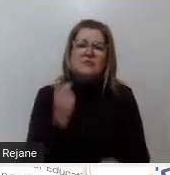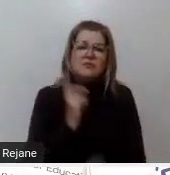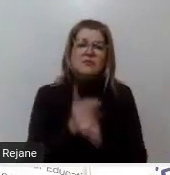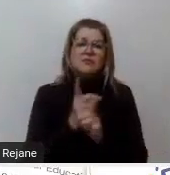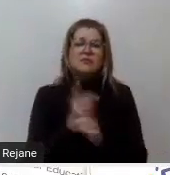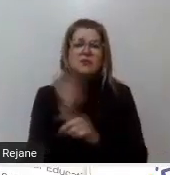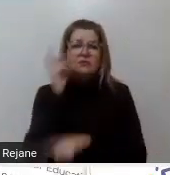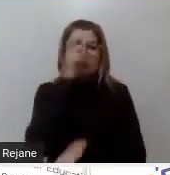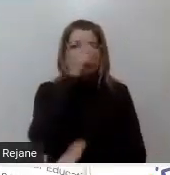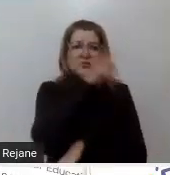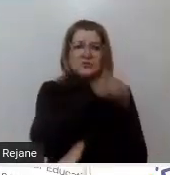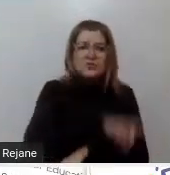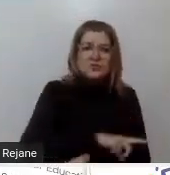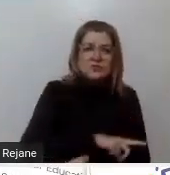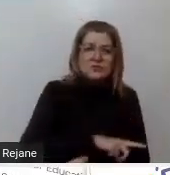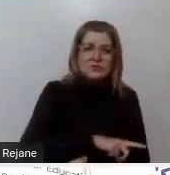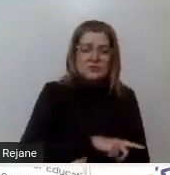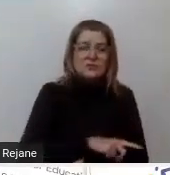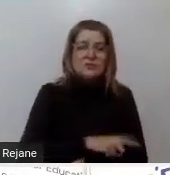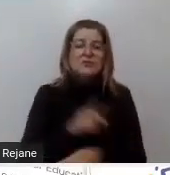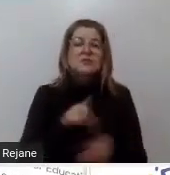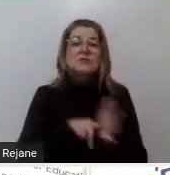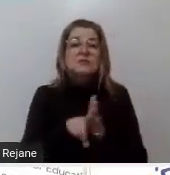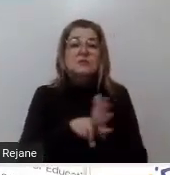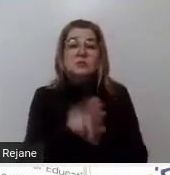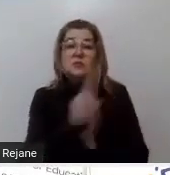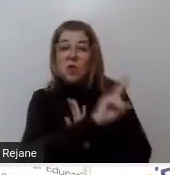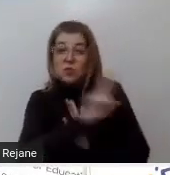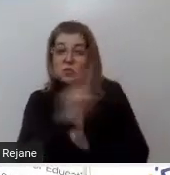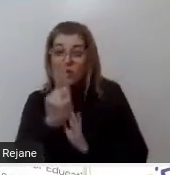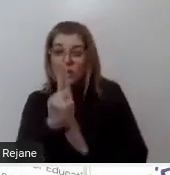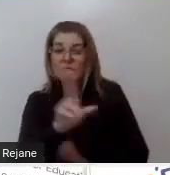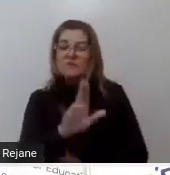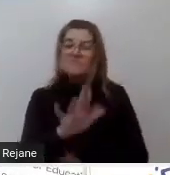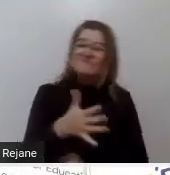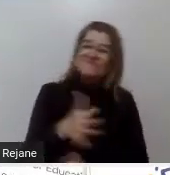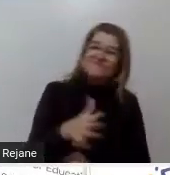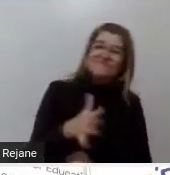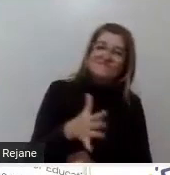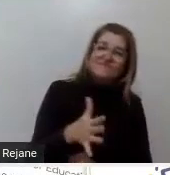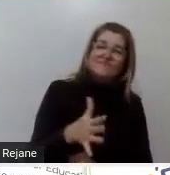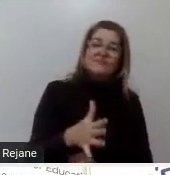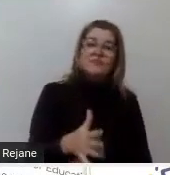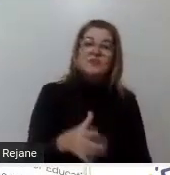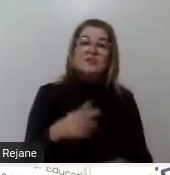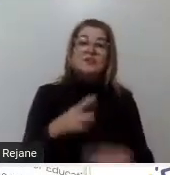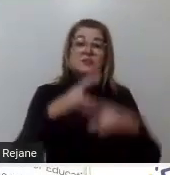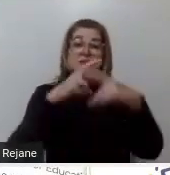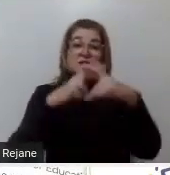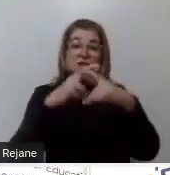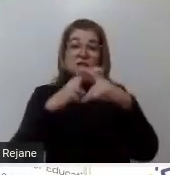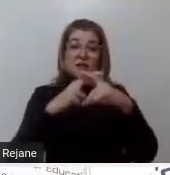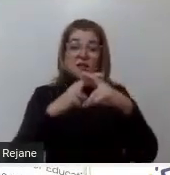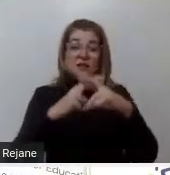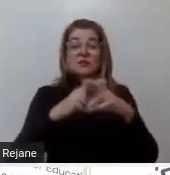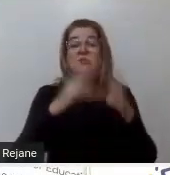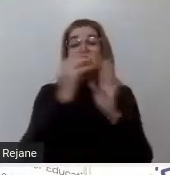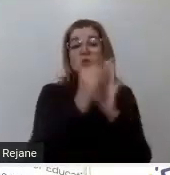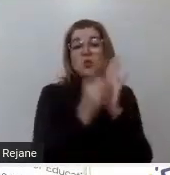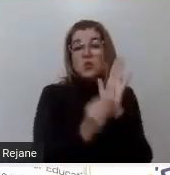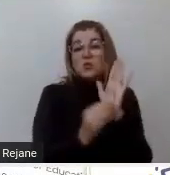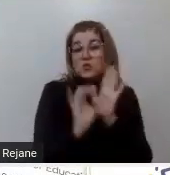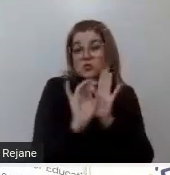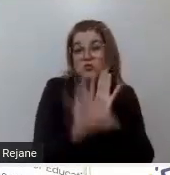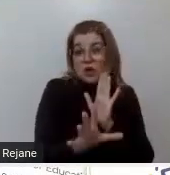na pesquisa do Drive, você vai conseguir identificar mais ou menos, né? Porque ele vai listar pelo conteúdo que está dentro,